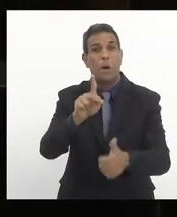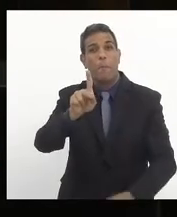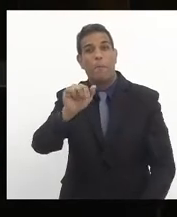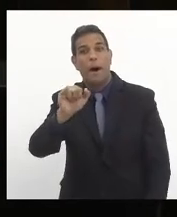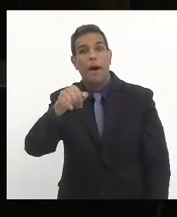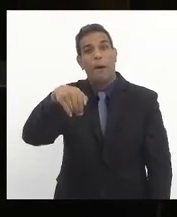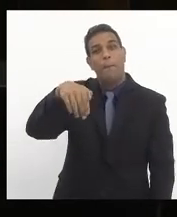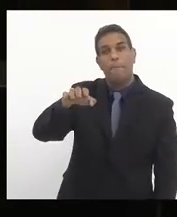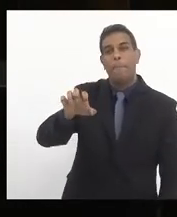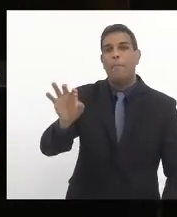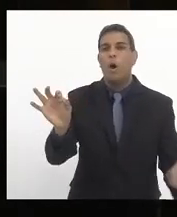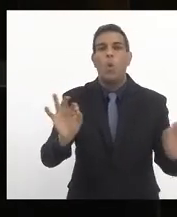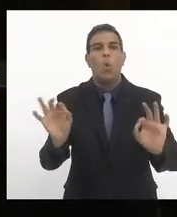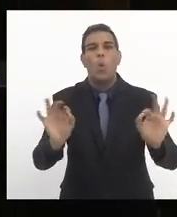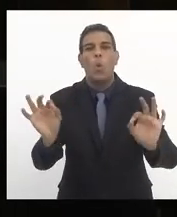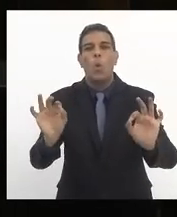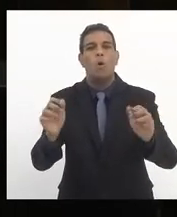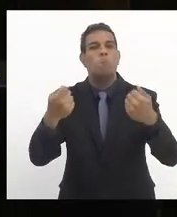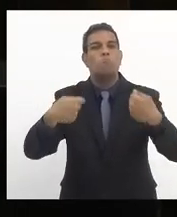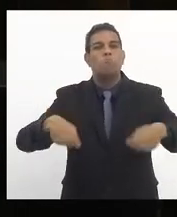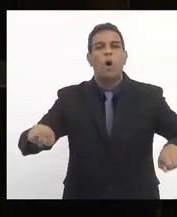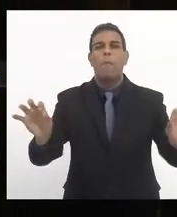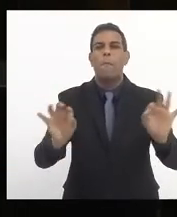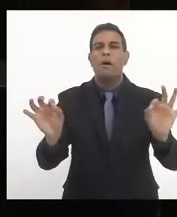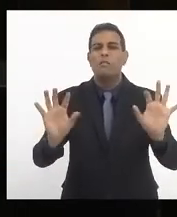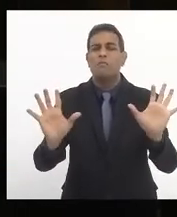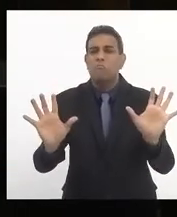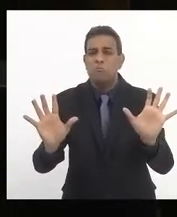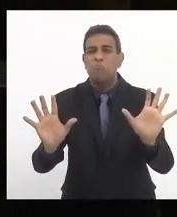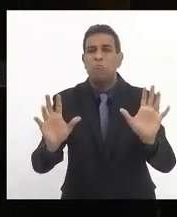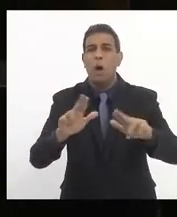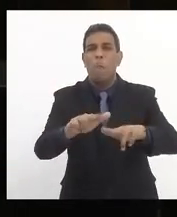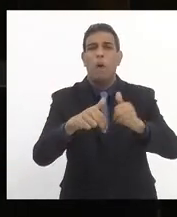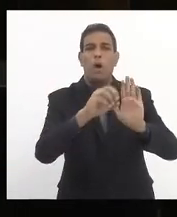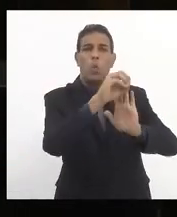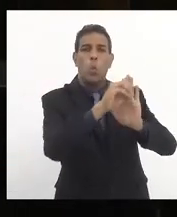seus pais ou responsáveis.